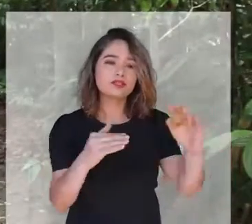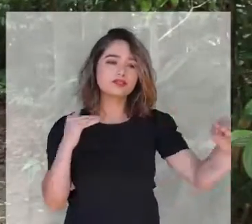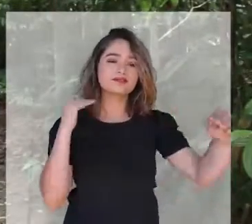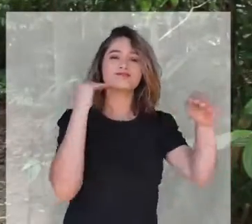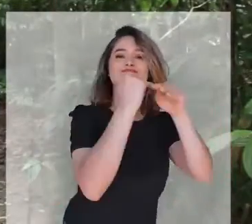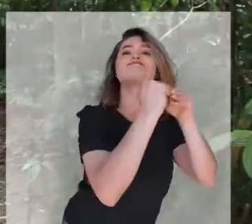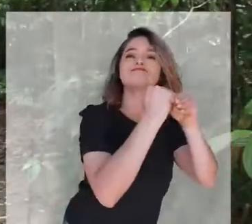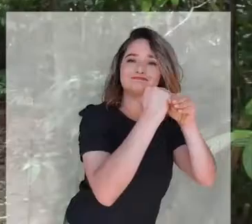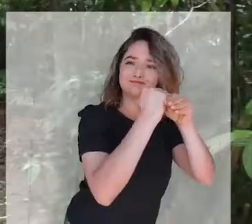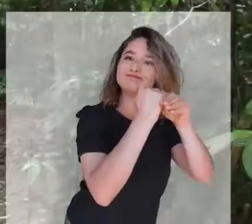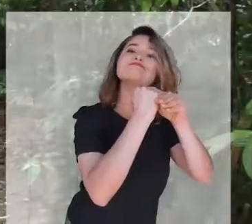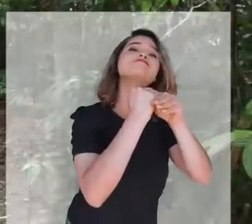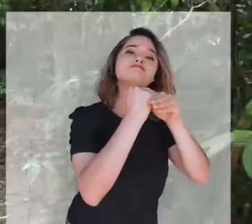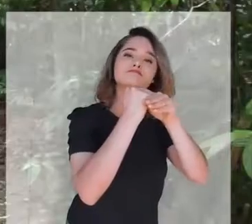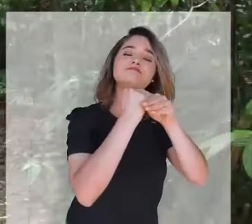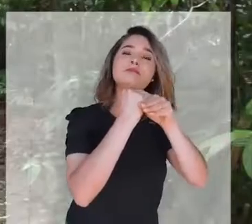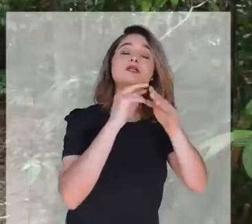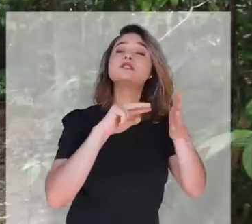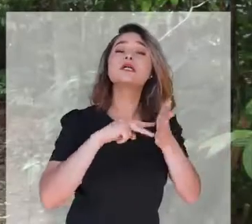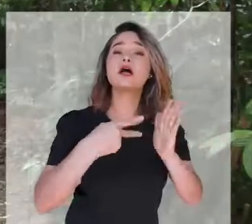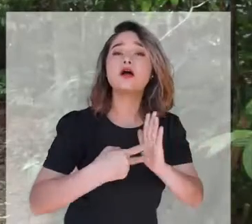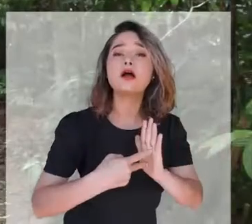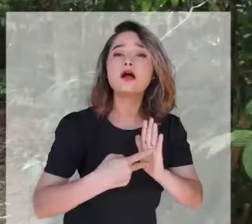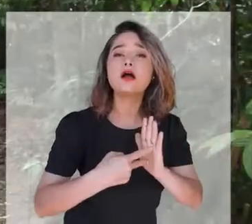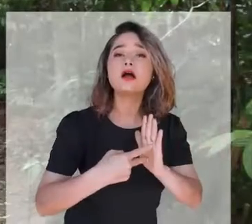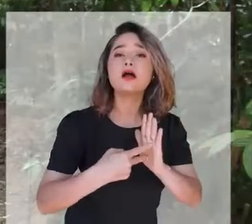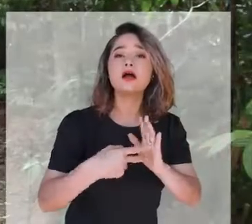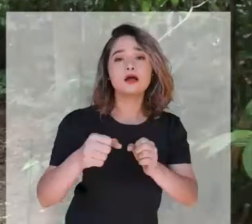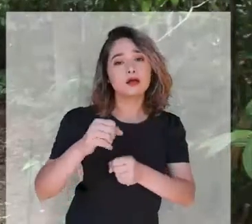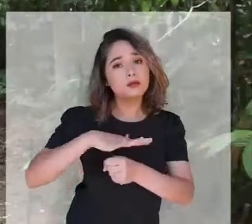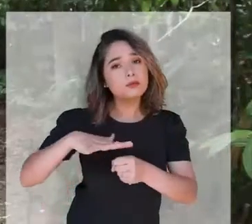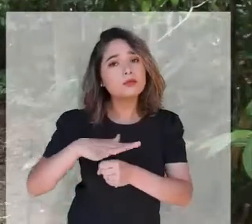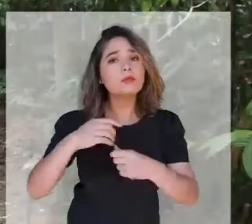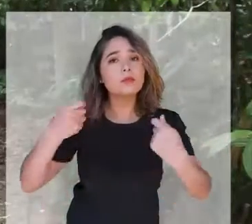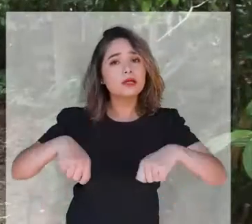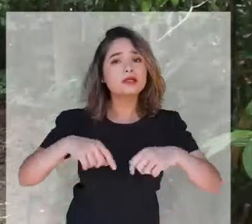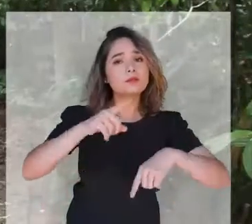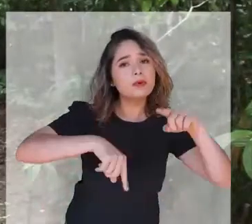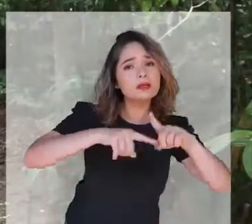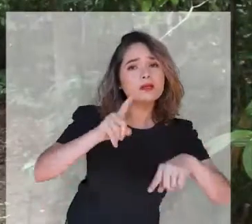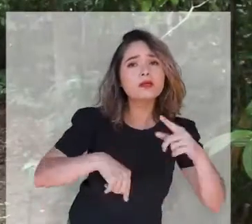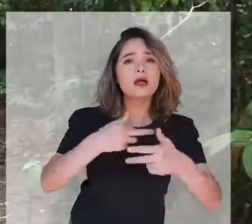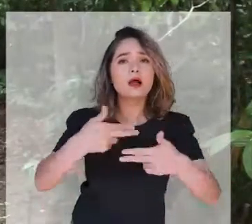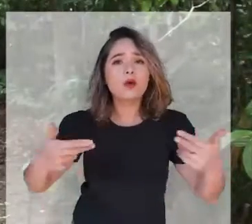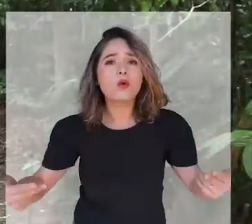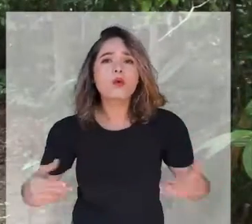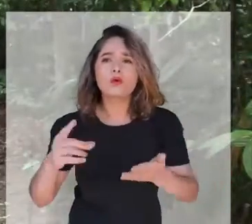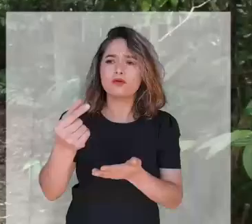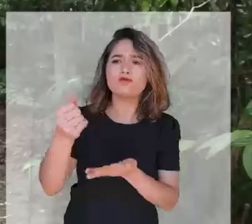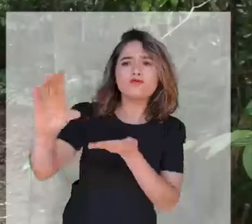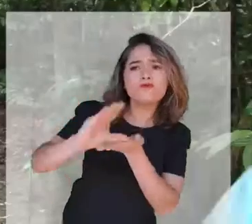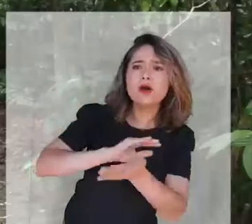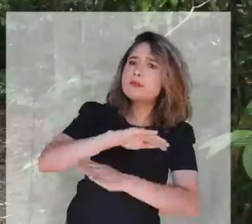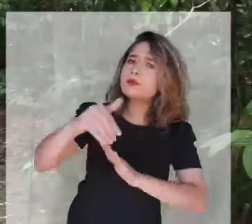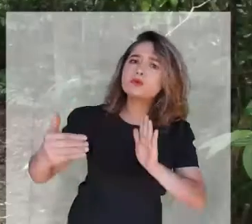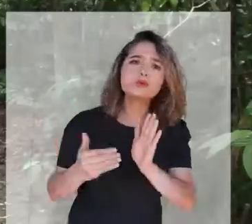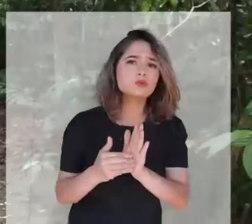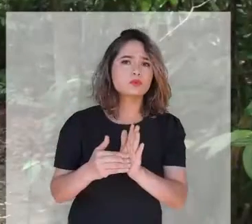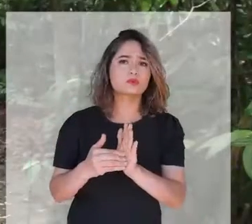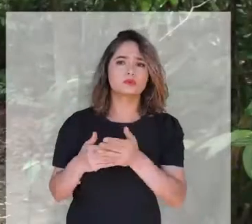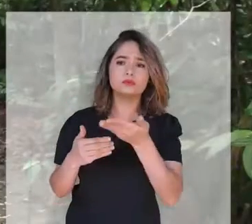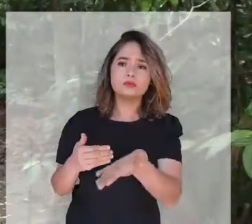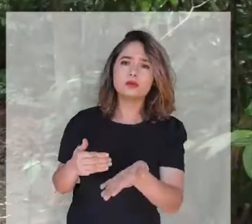e também com a pesquisa. Então, todas as condições materiais e as condições necessárias para que a gente